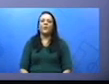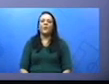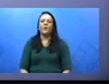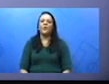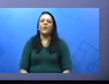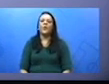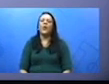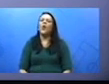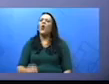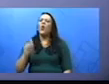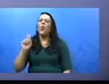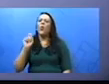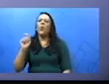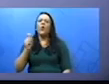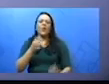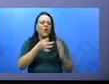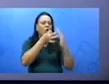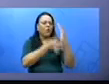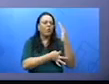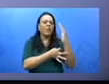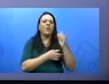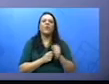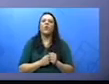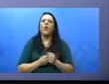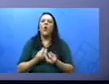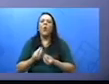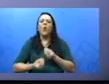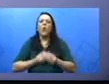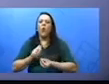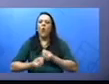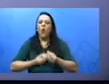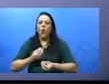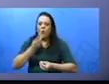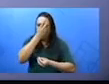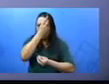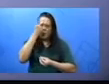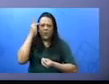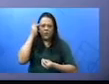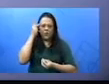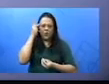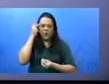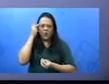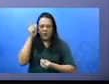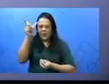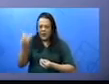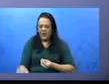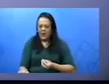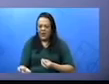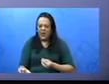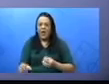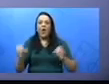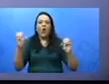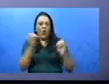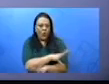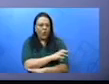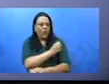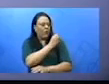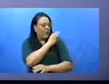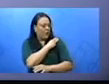Segundo o texto, em que nível o concluinte do ensino médio deveria